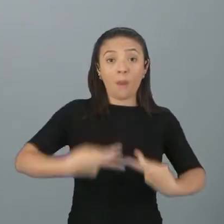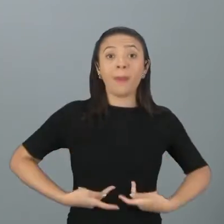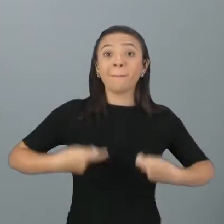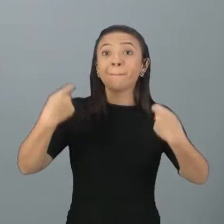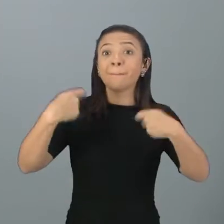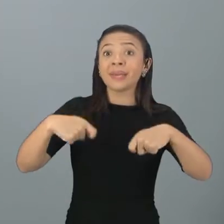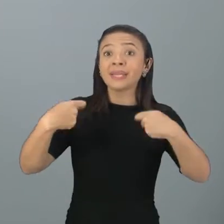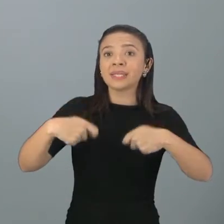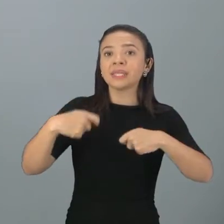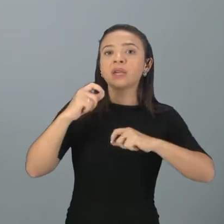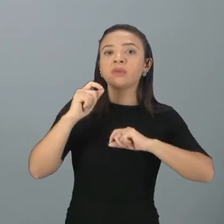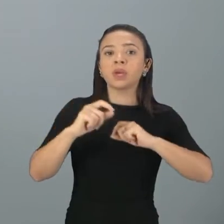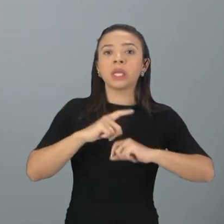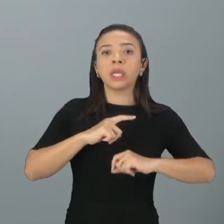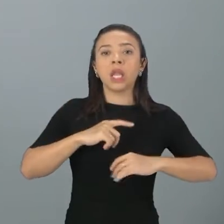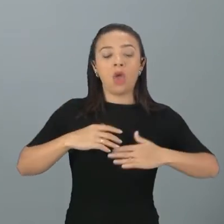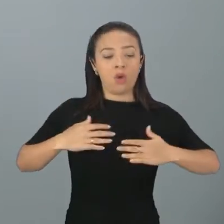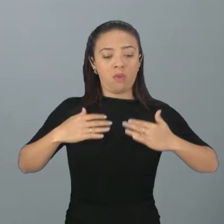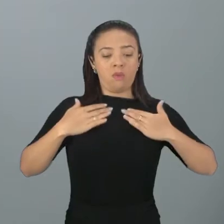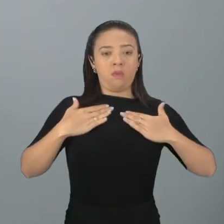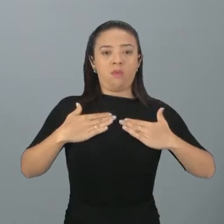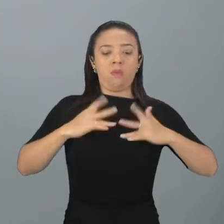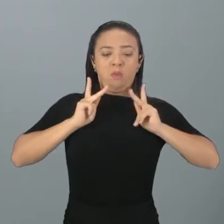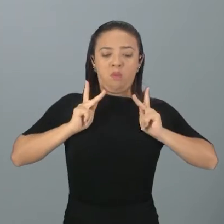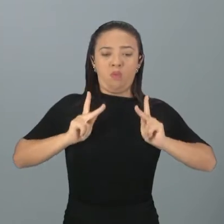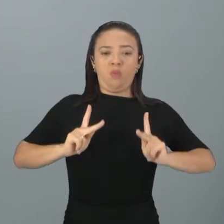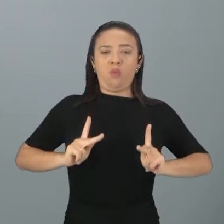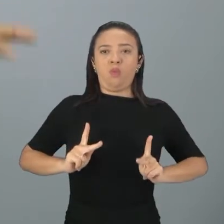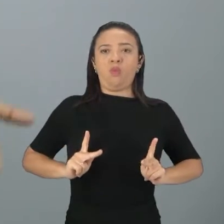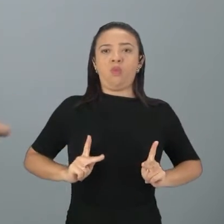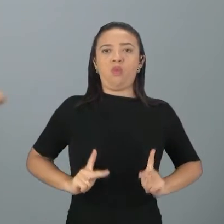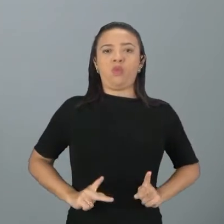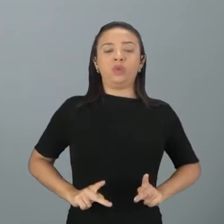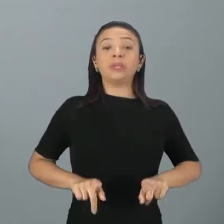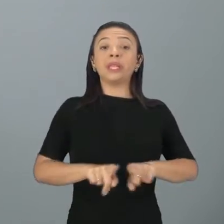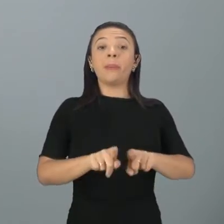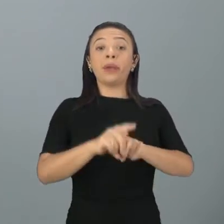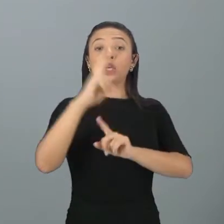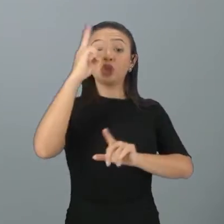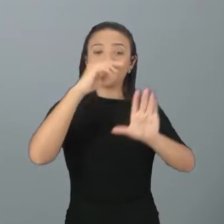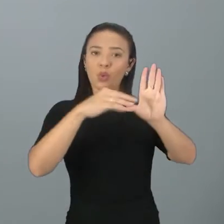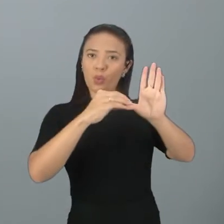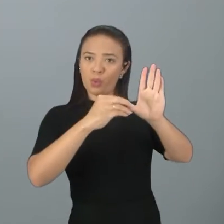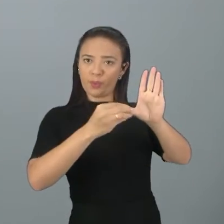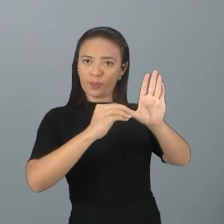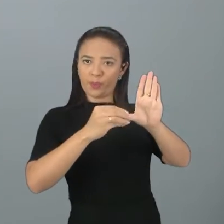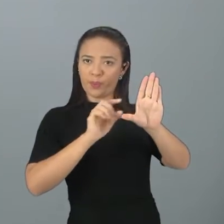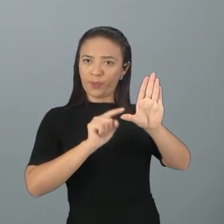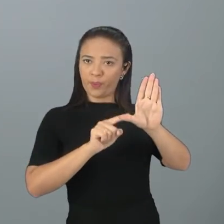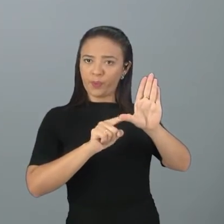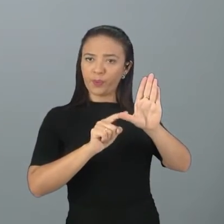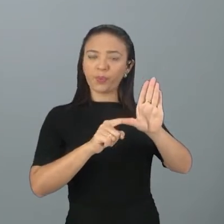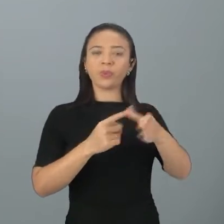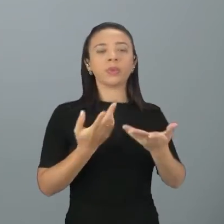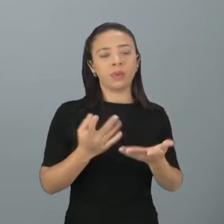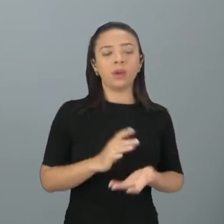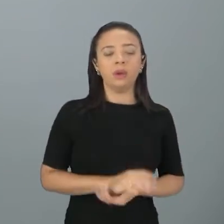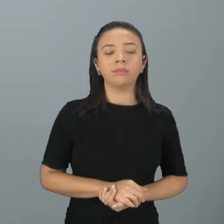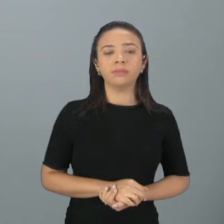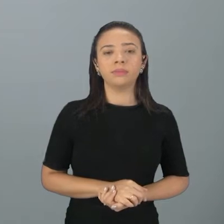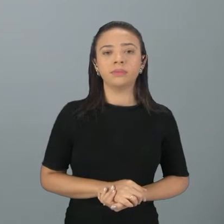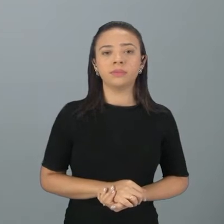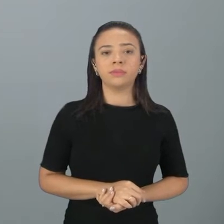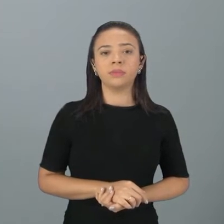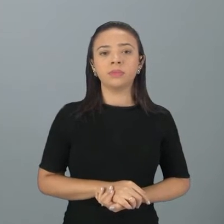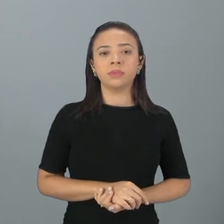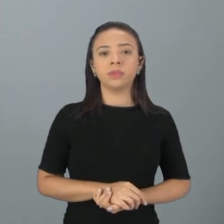precisou desenvolver uma postura melhor, a história do polegar, né, que a gente está falando, e aí é bem ilustrativo